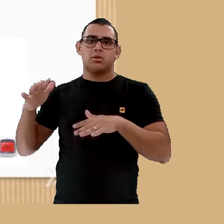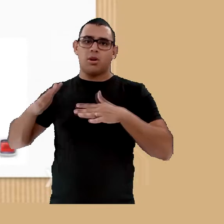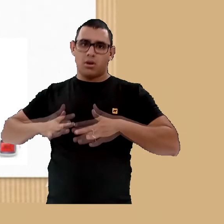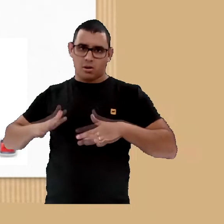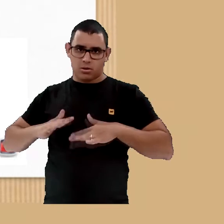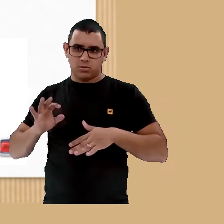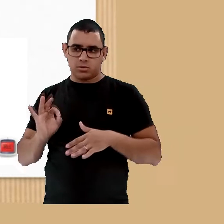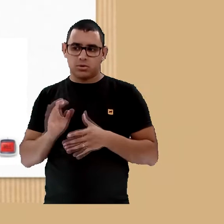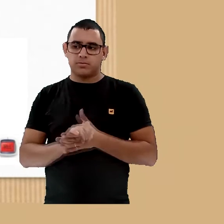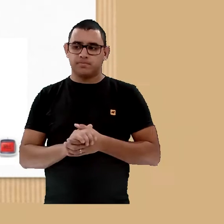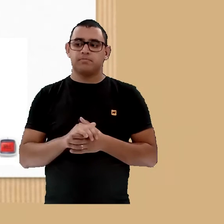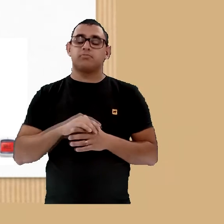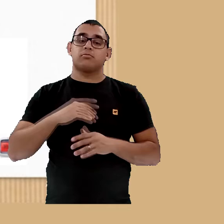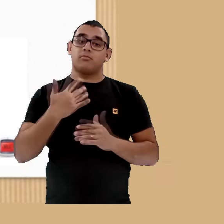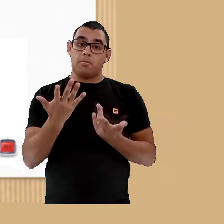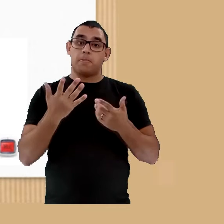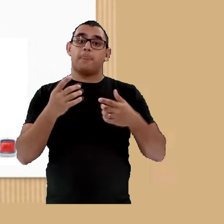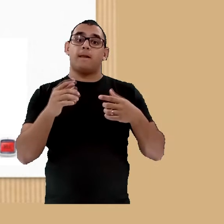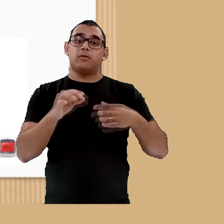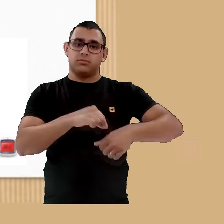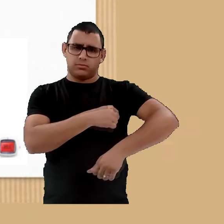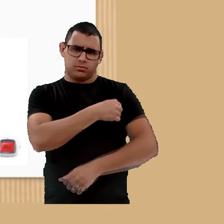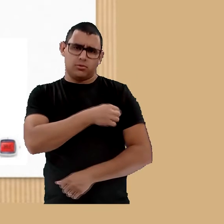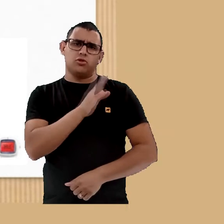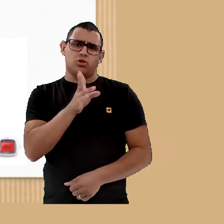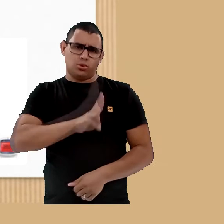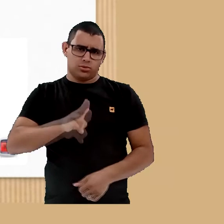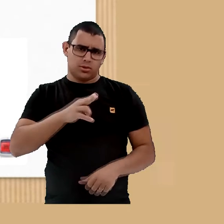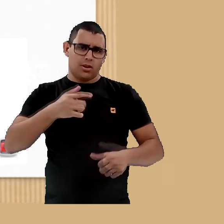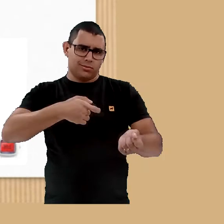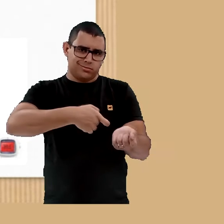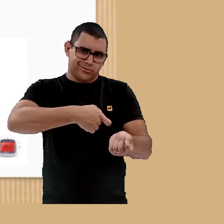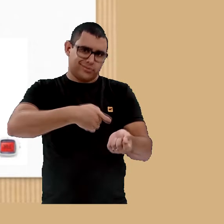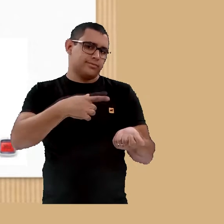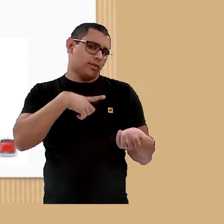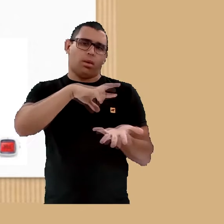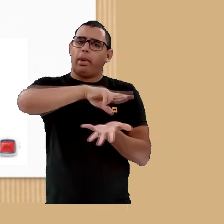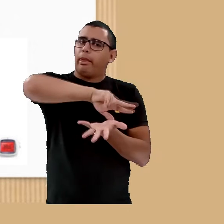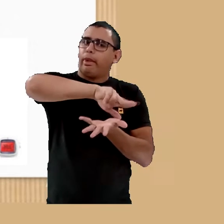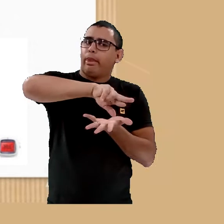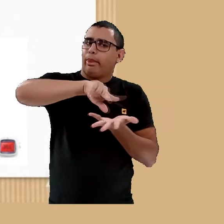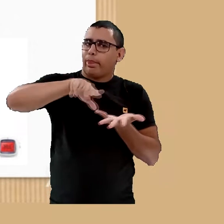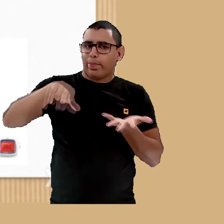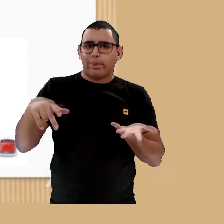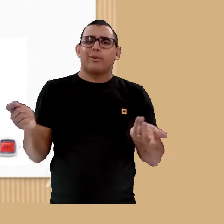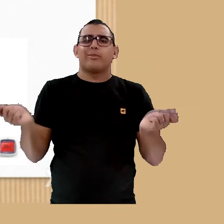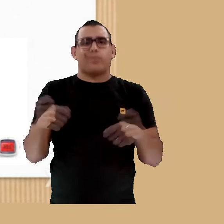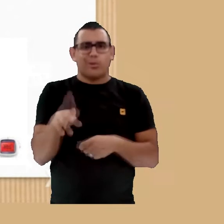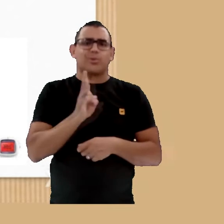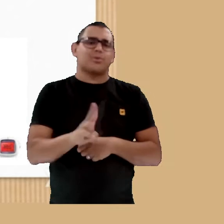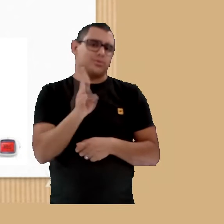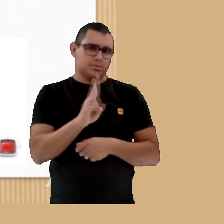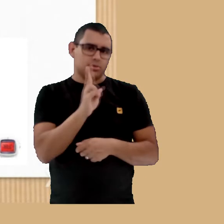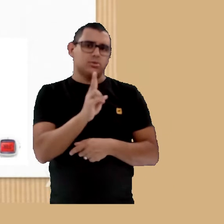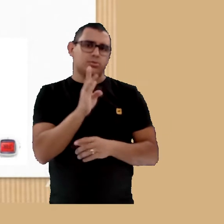Os termômetros também já foram estudados e são utilizados para medir a temperatura, e existem variados tipos de termômetros, termômetros